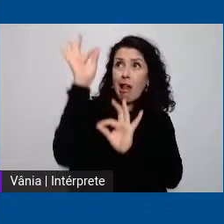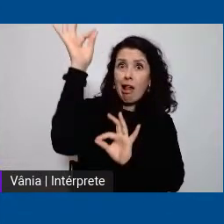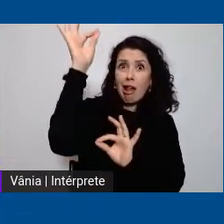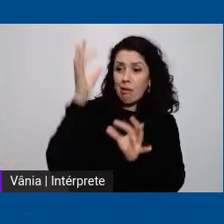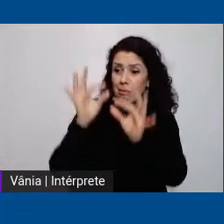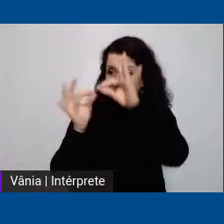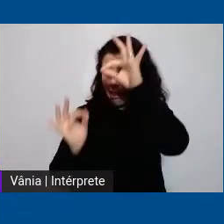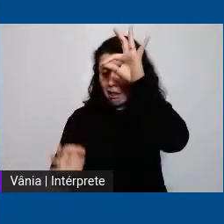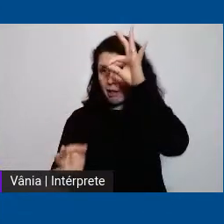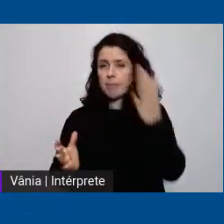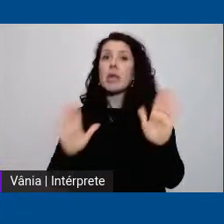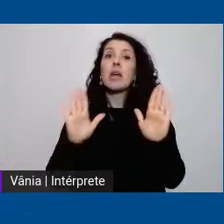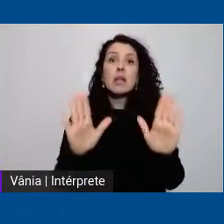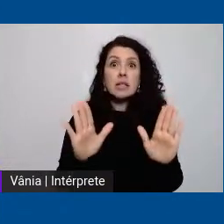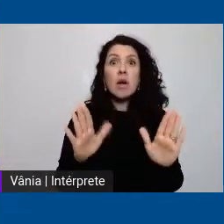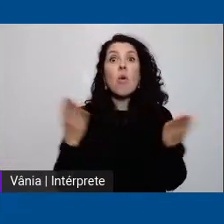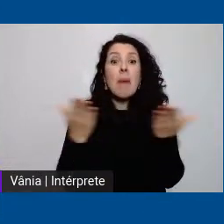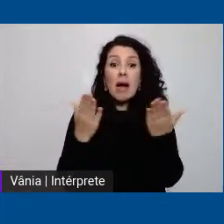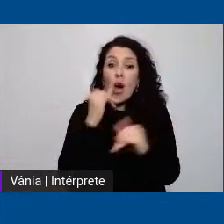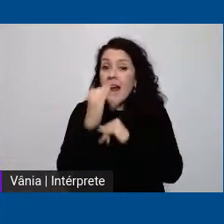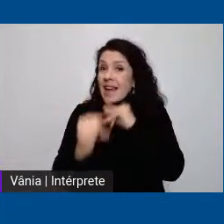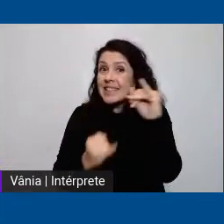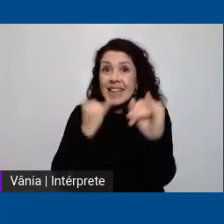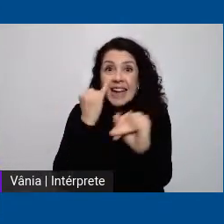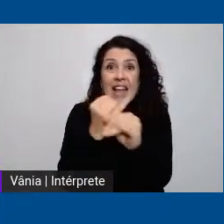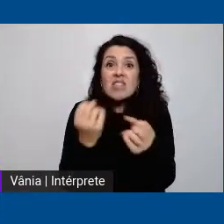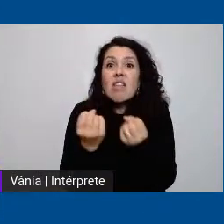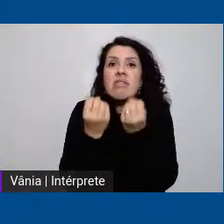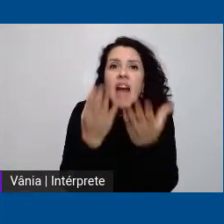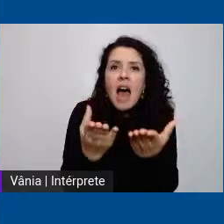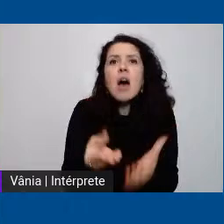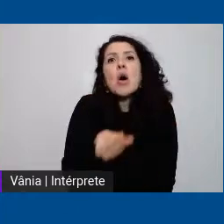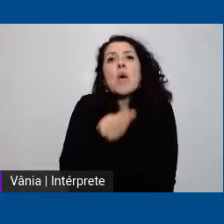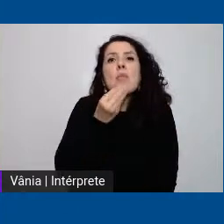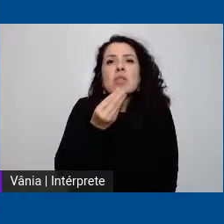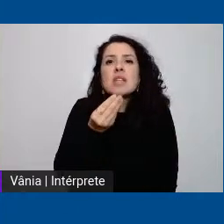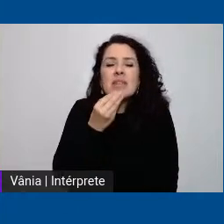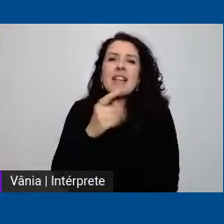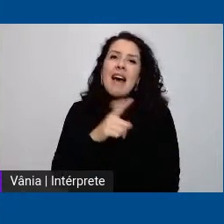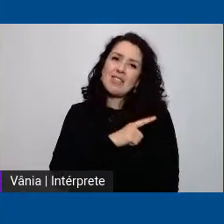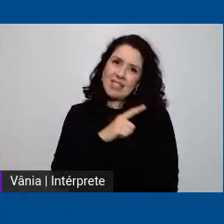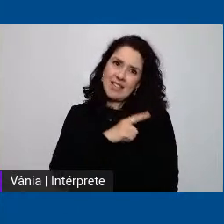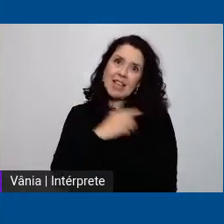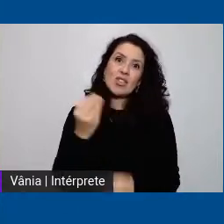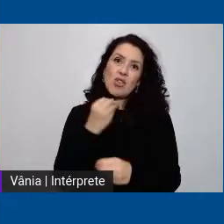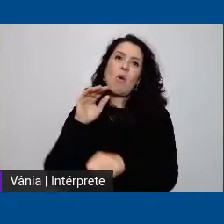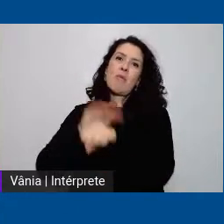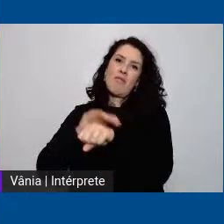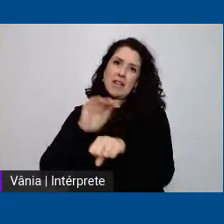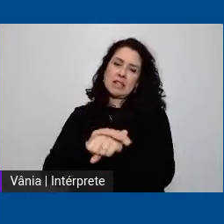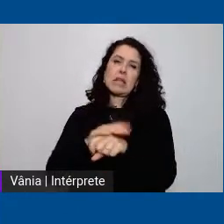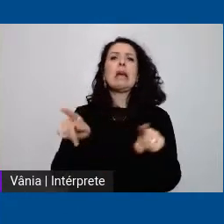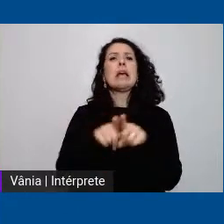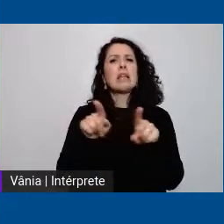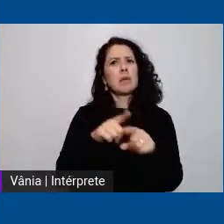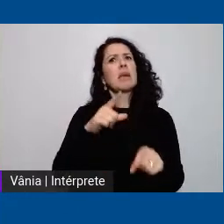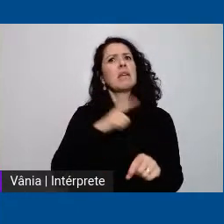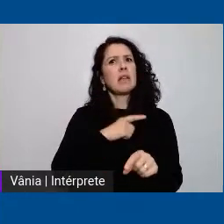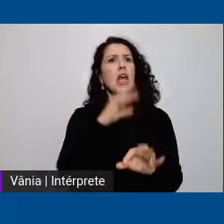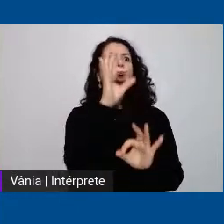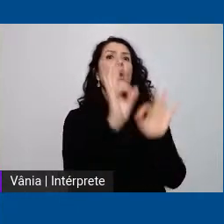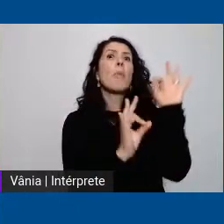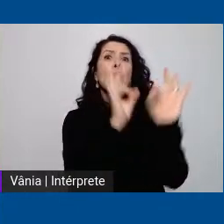veiculação pela internet, né? E aí incluo também, é um projeto também maravilhoso da Brasiliana, feito